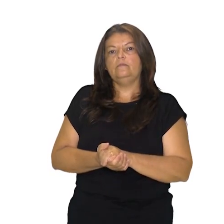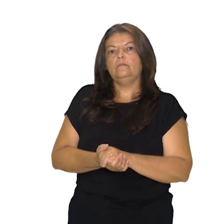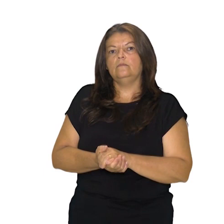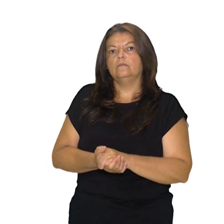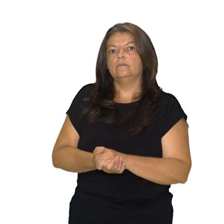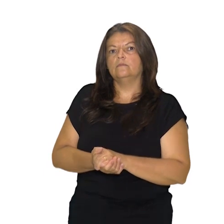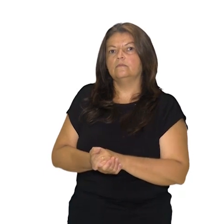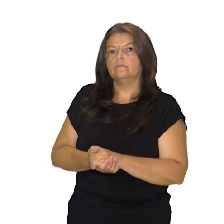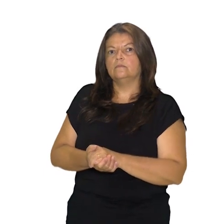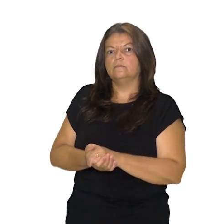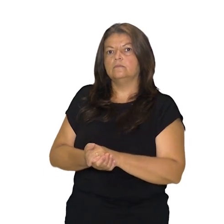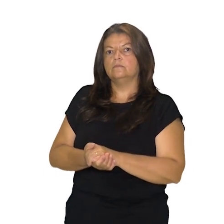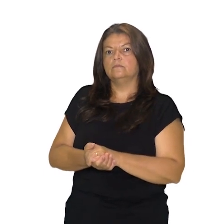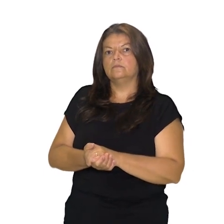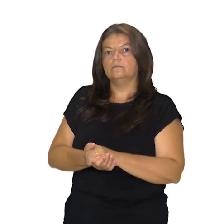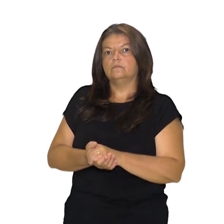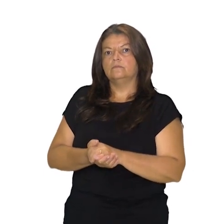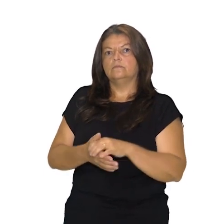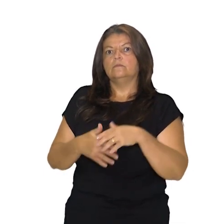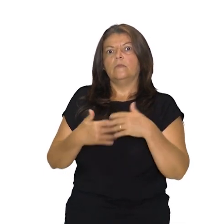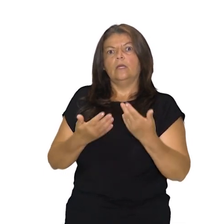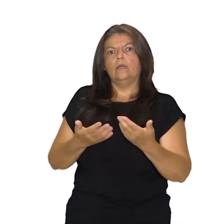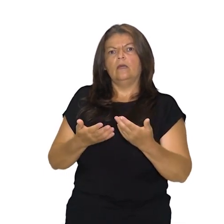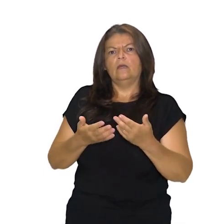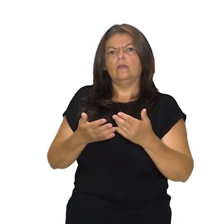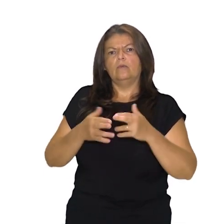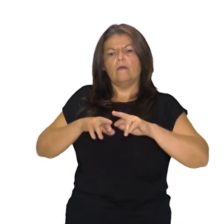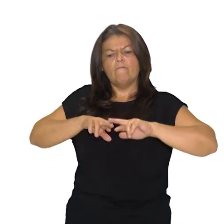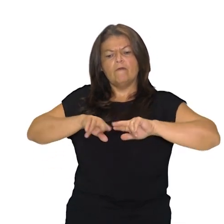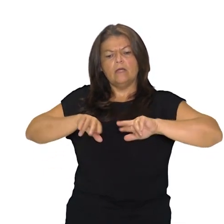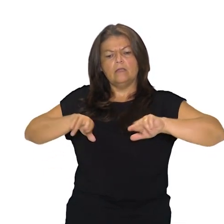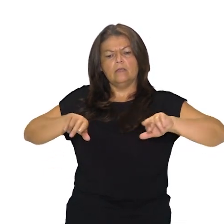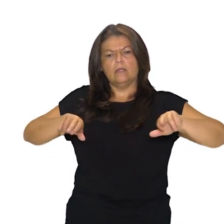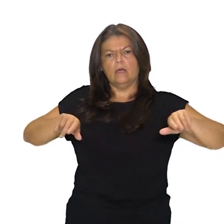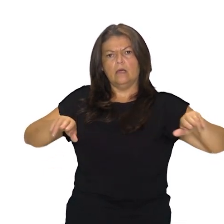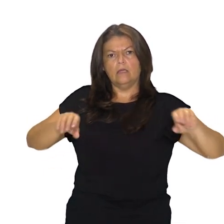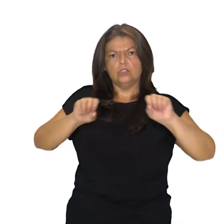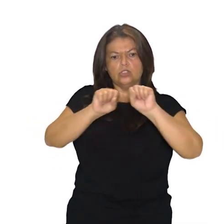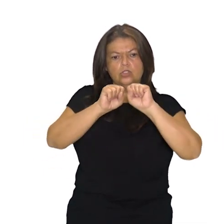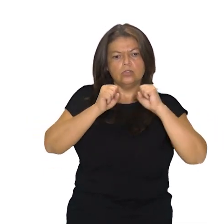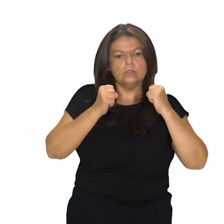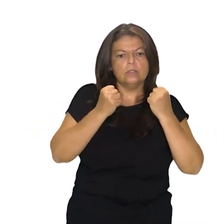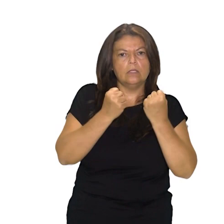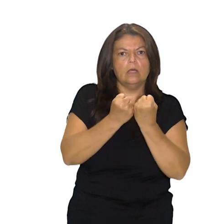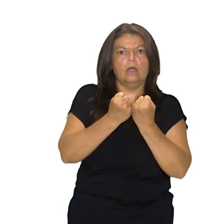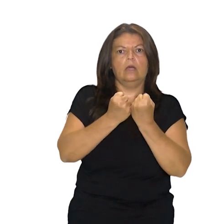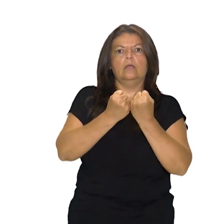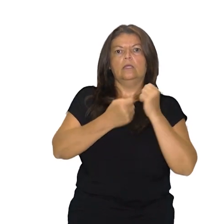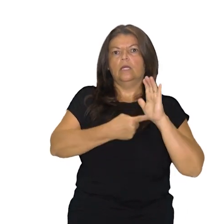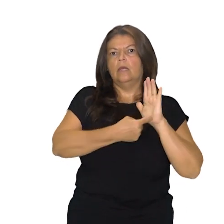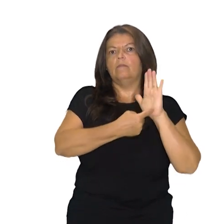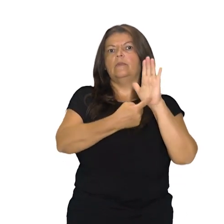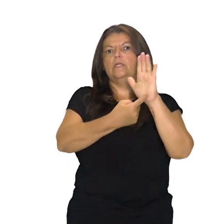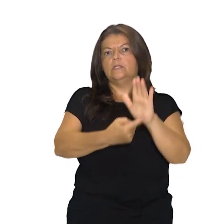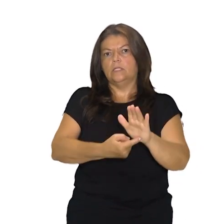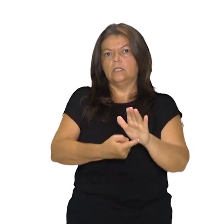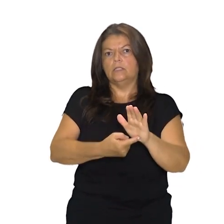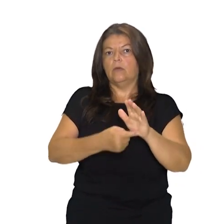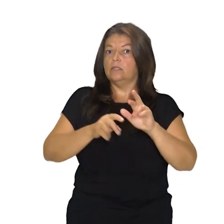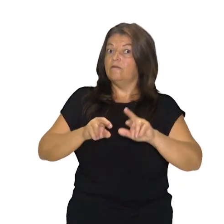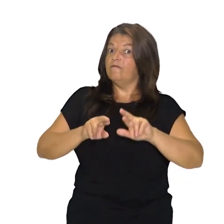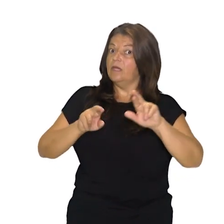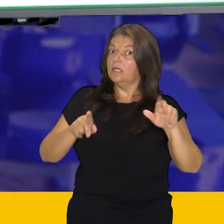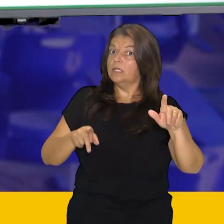Certo? E aí, o que são variedades sociais? Variedades linguísticas sociais são aquelas que vão representar justamente a diferença